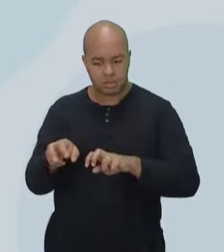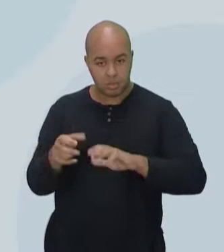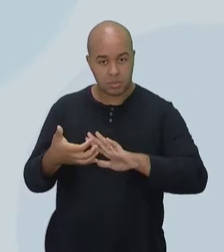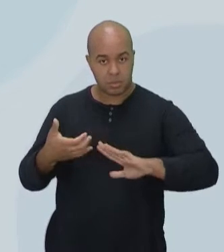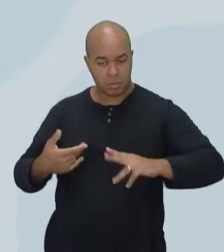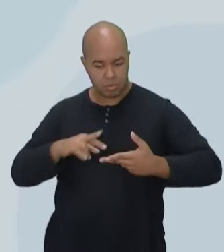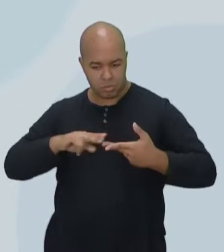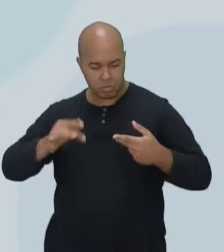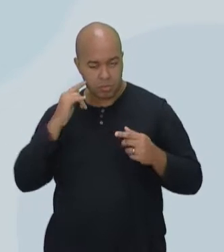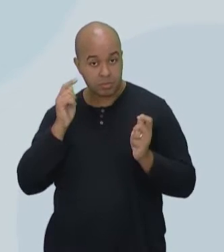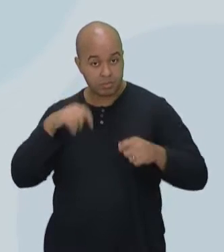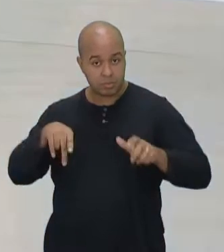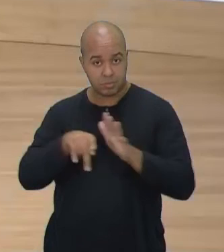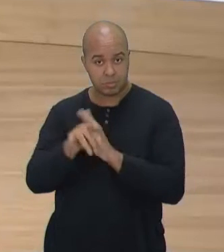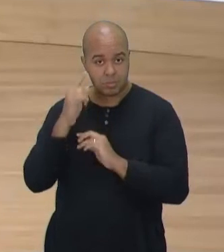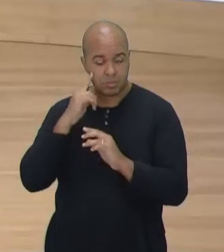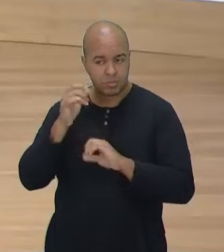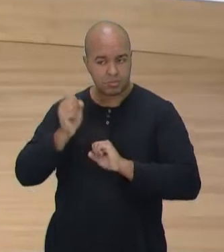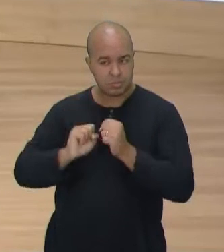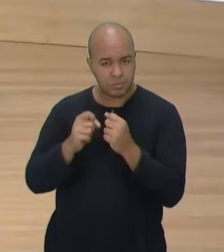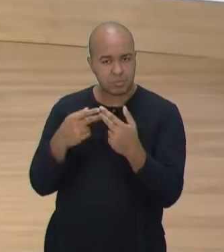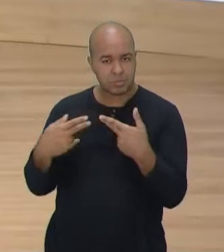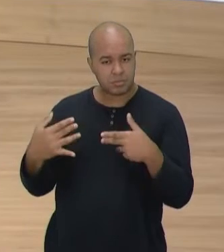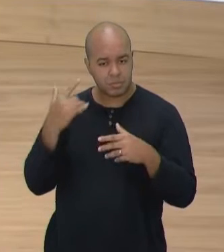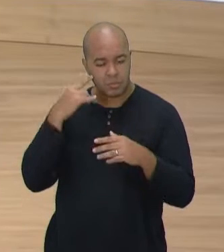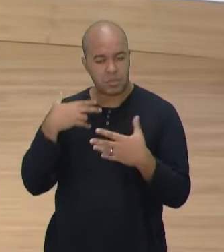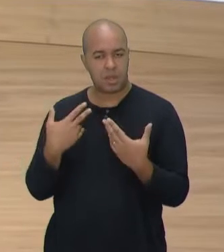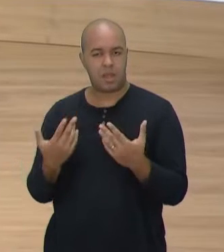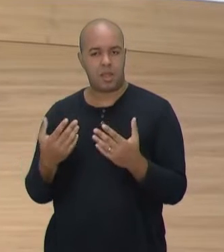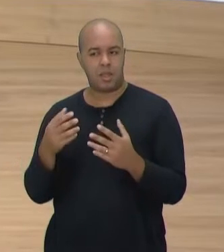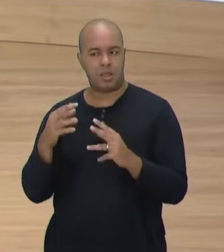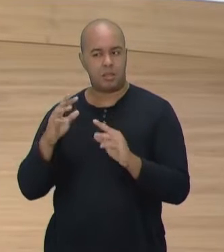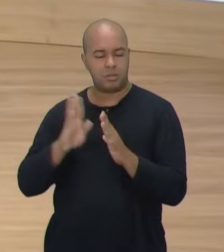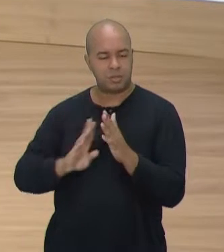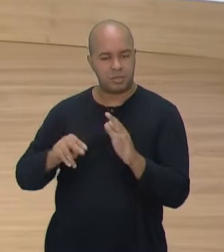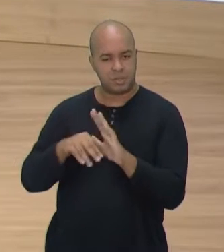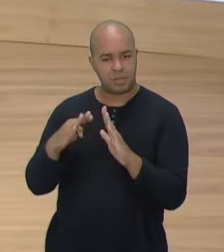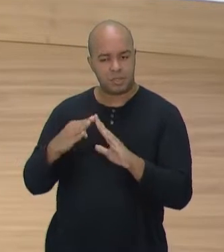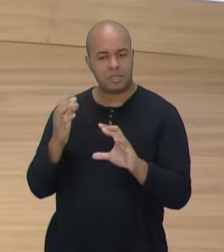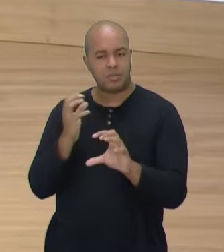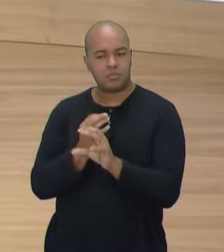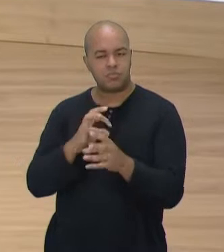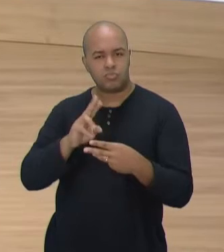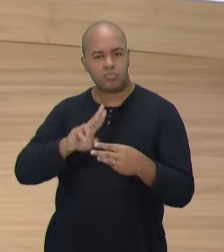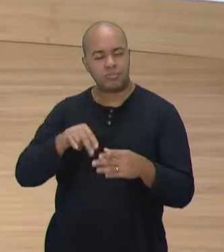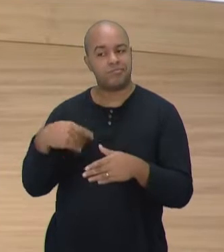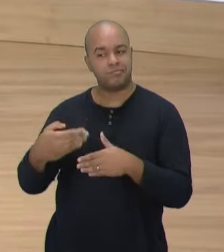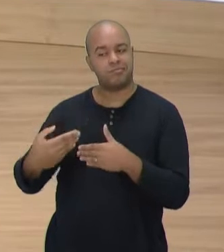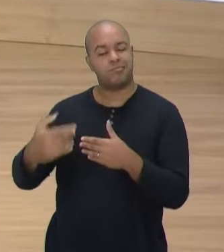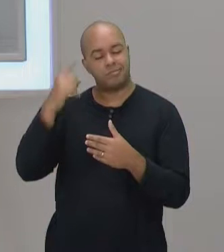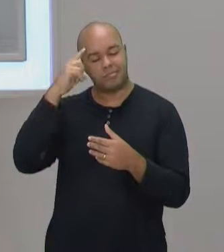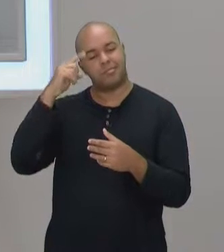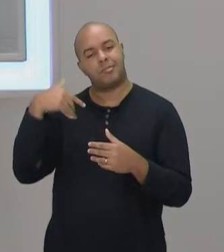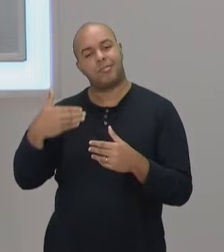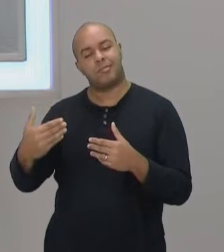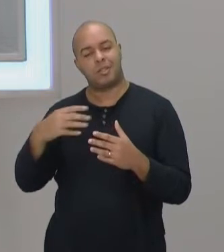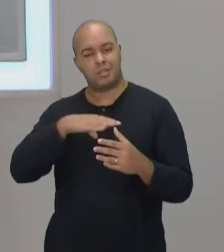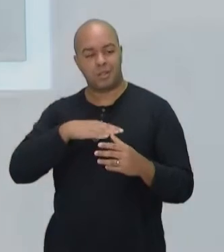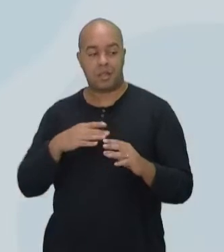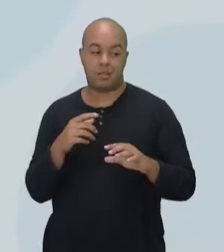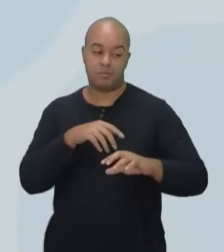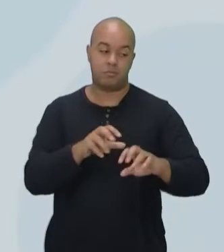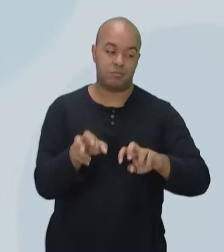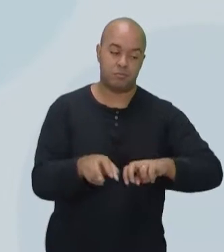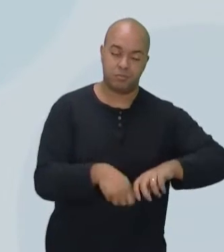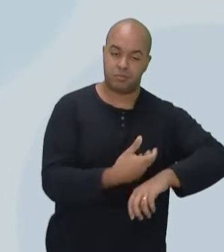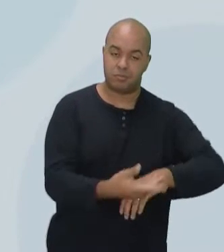materiais, entre outras possibilidades industriais e domésticas, E os impactos desses usos no cotidiano da cidade ao campo. Então